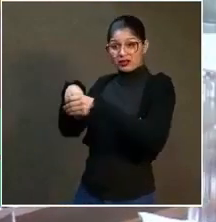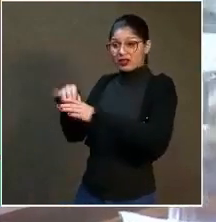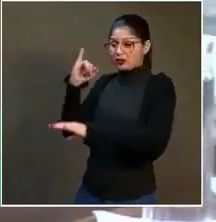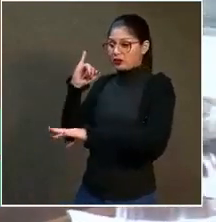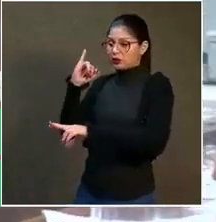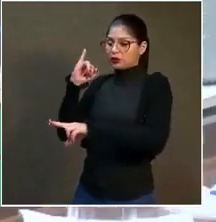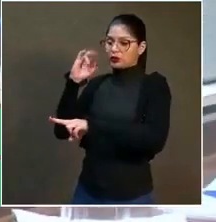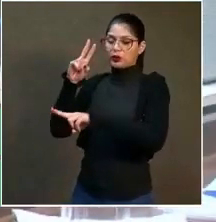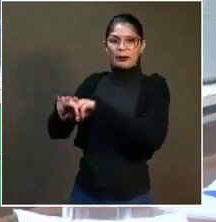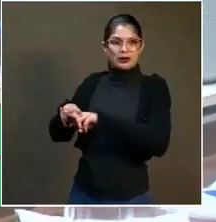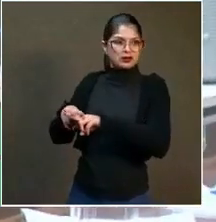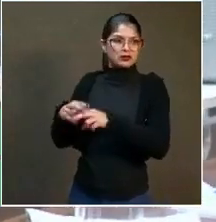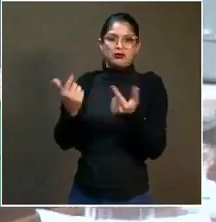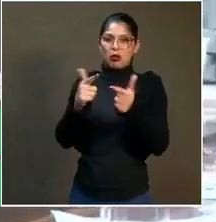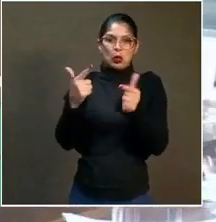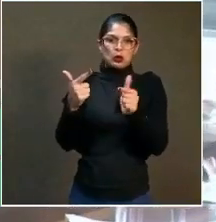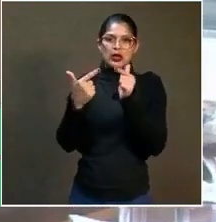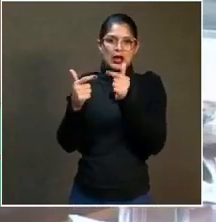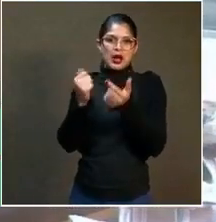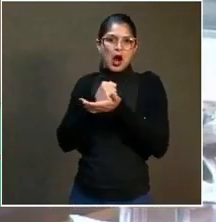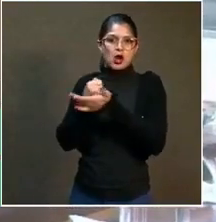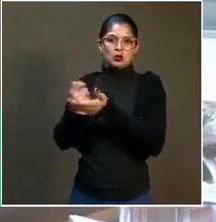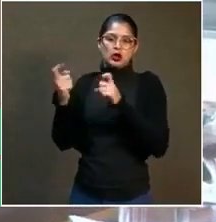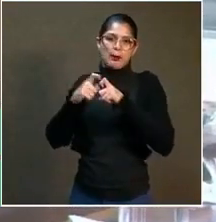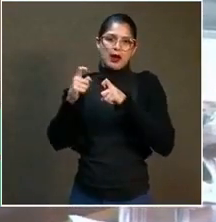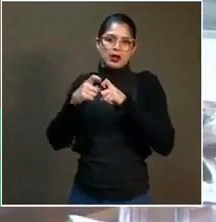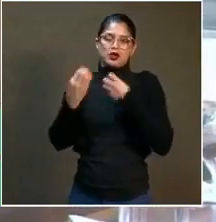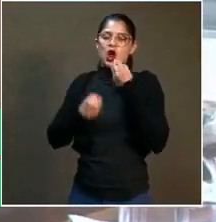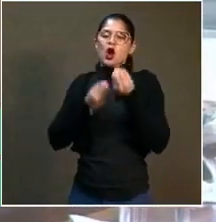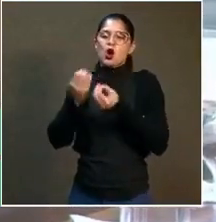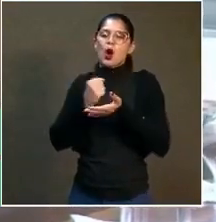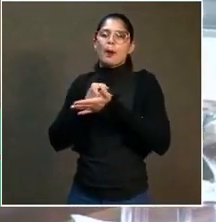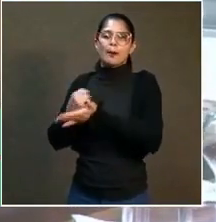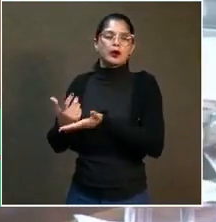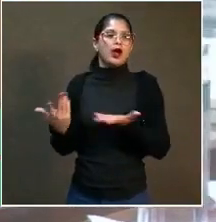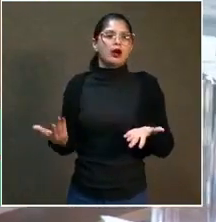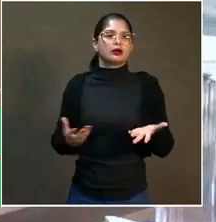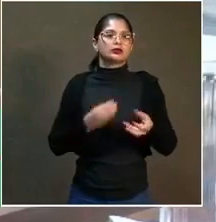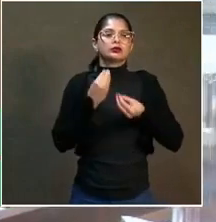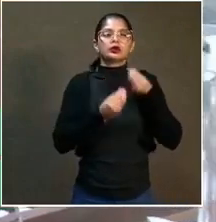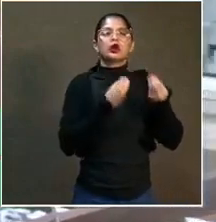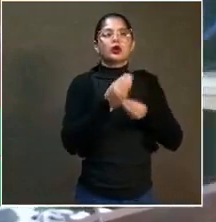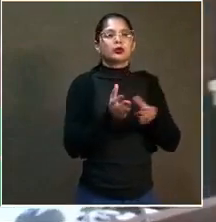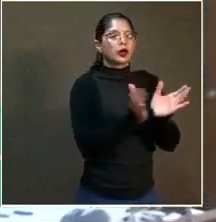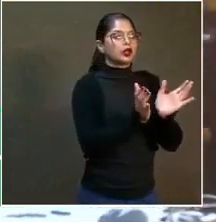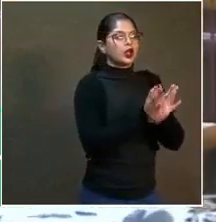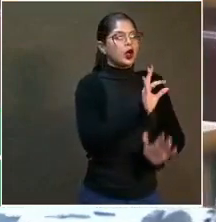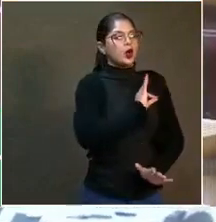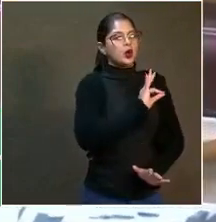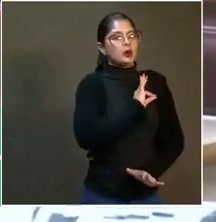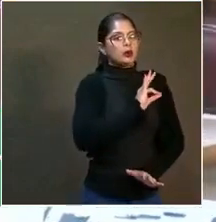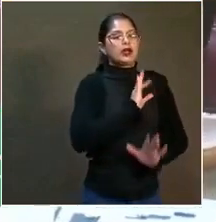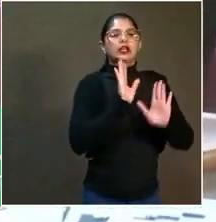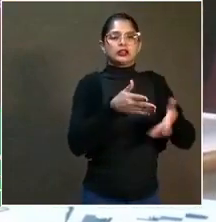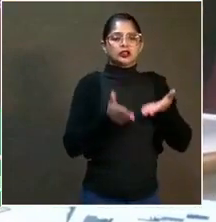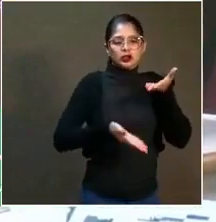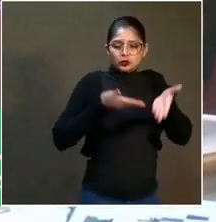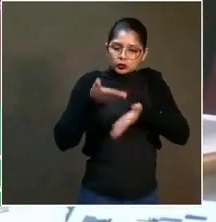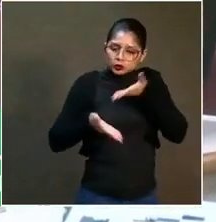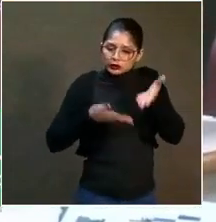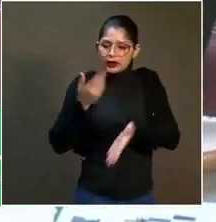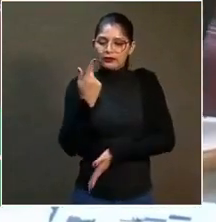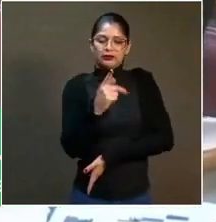é um depósito de pessoas lá dentro. Como tratar? Cadê o comando para cuidar daqueles que passaram pelas